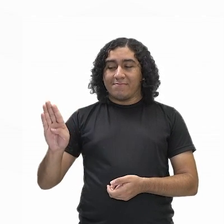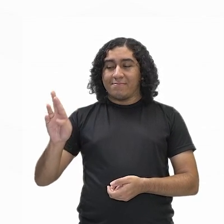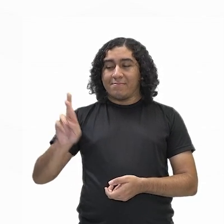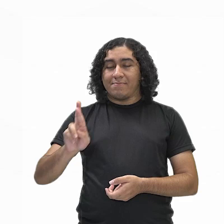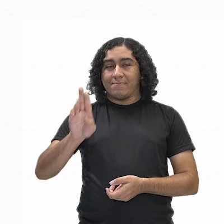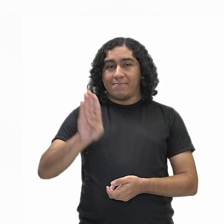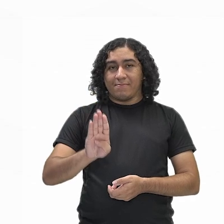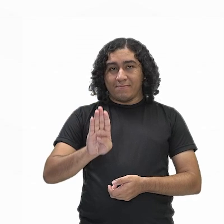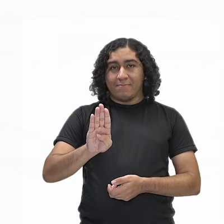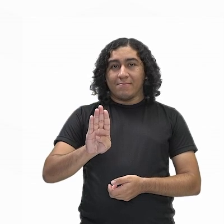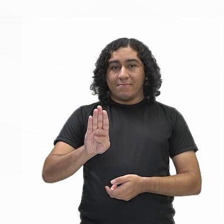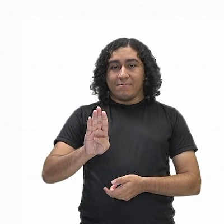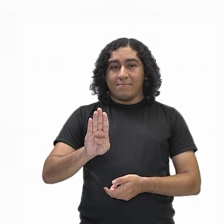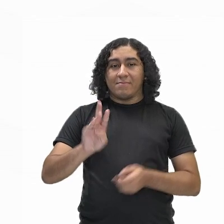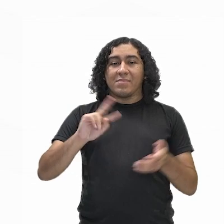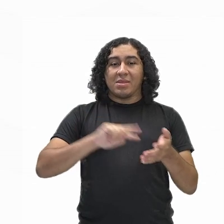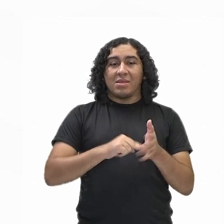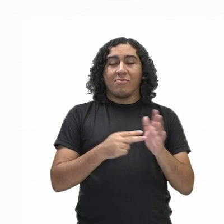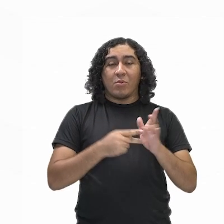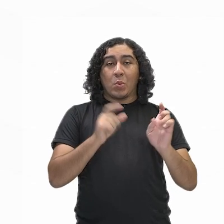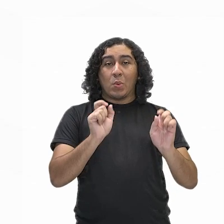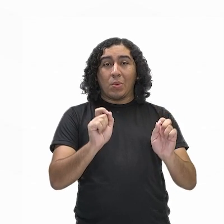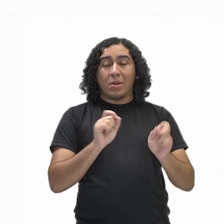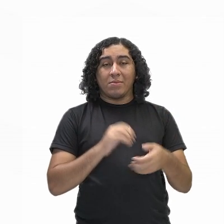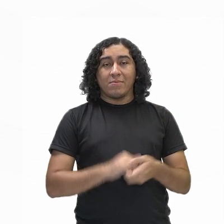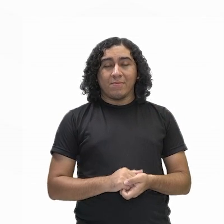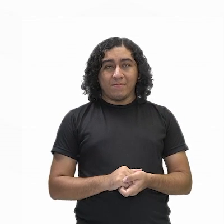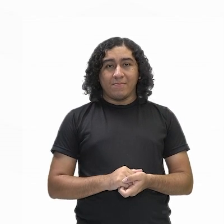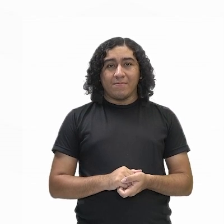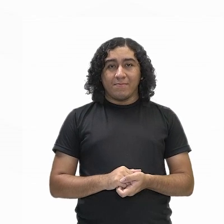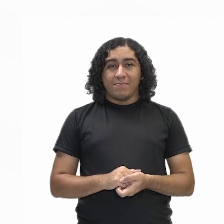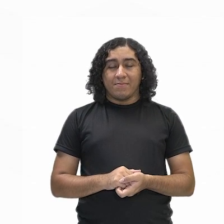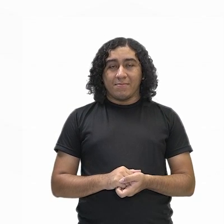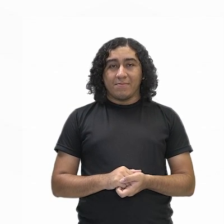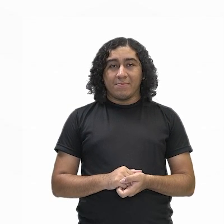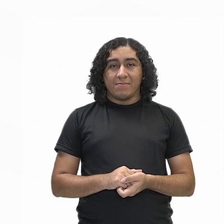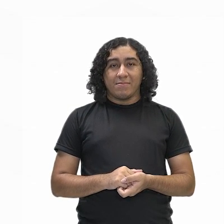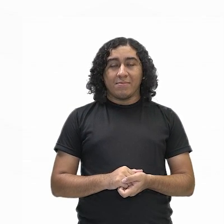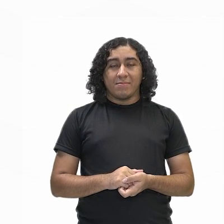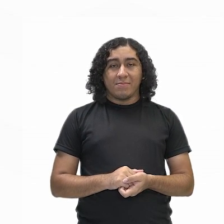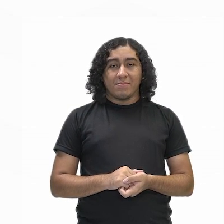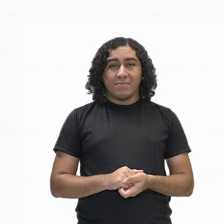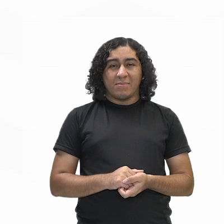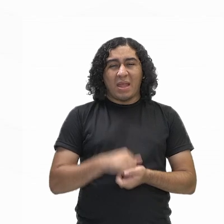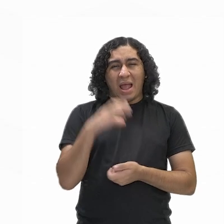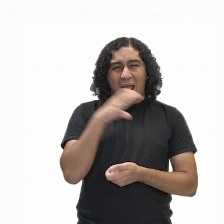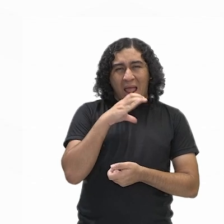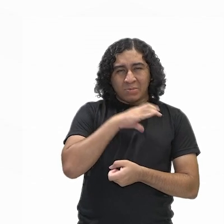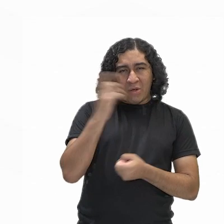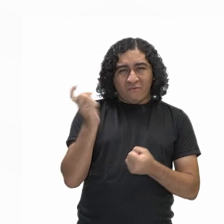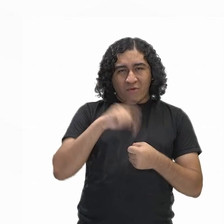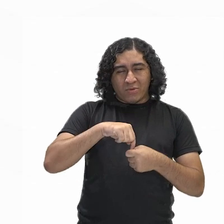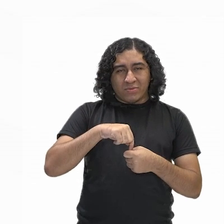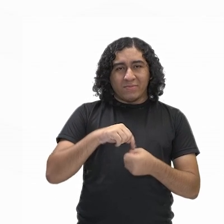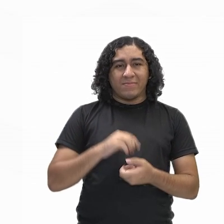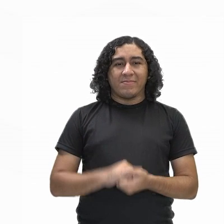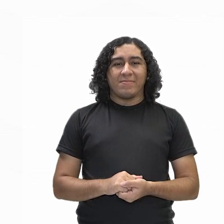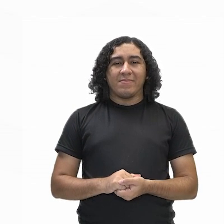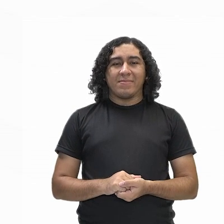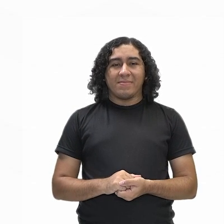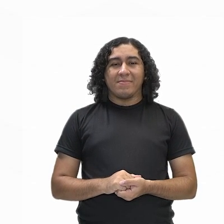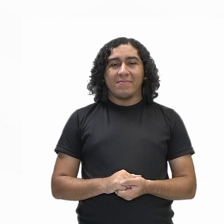back, be right back, que quer dizer eu já volto, be right